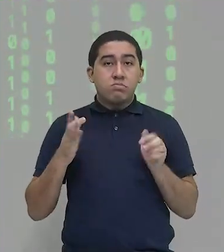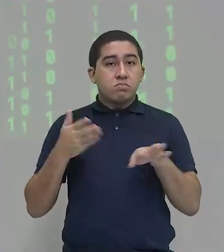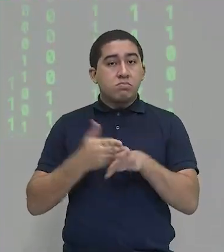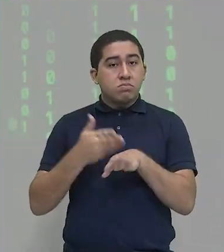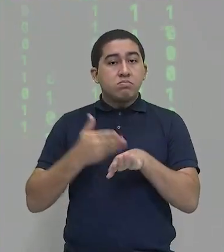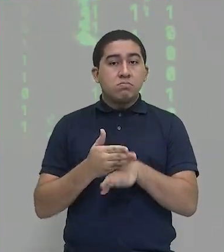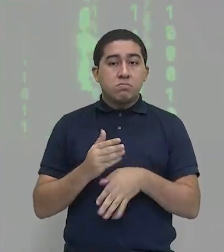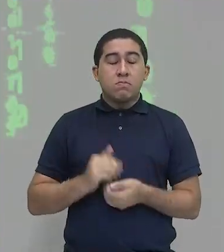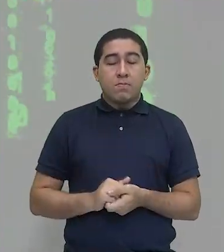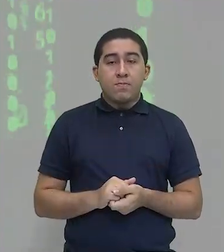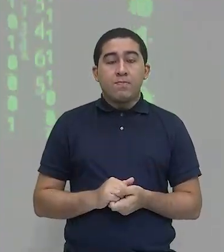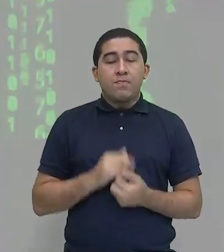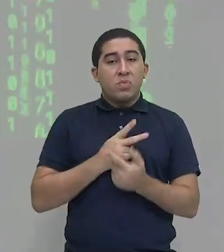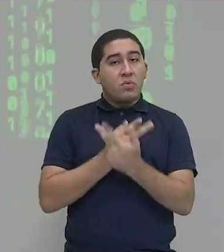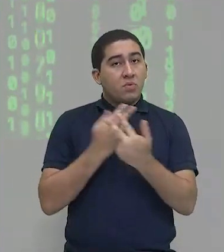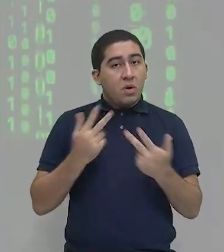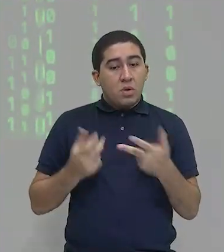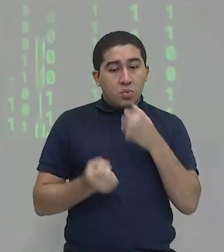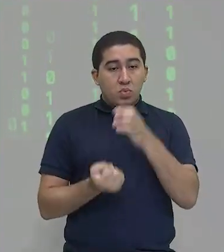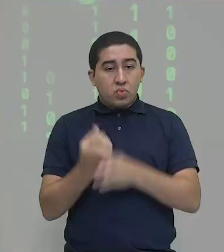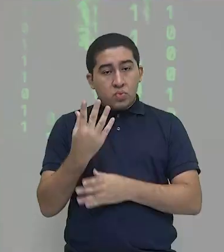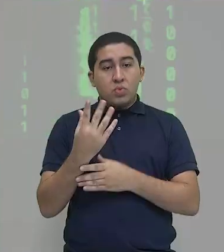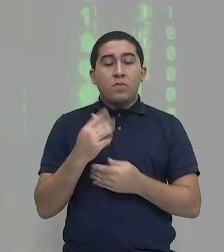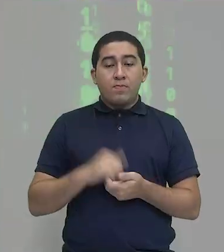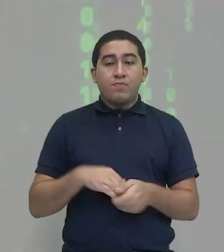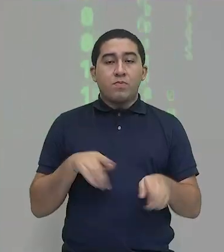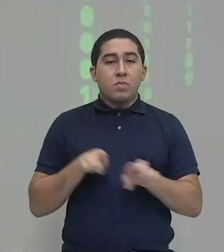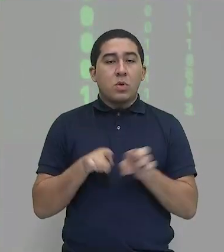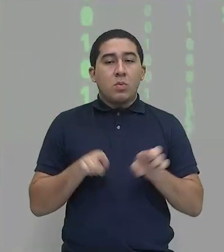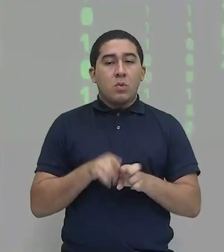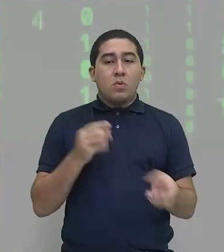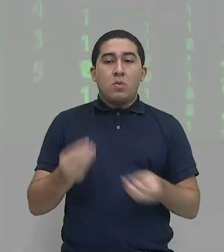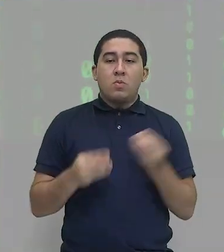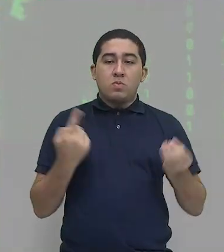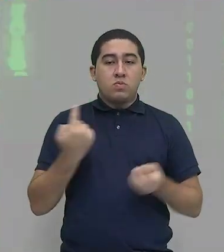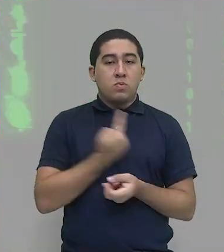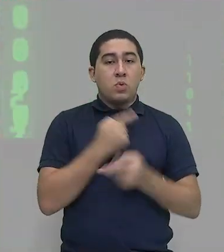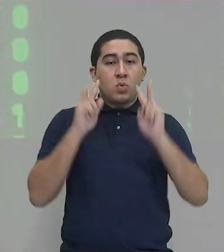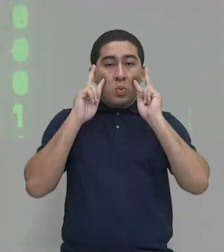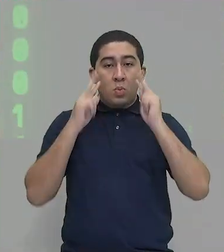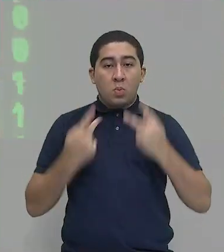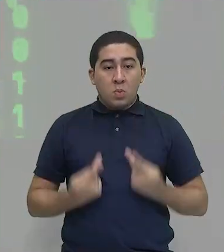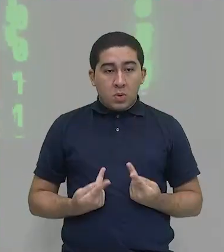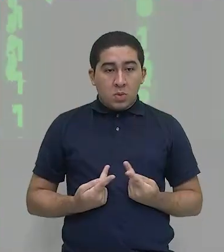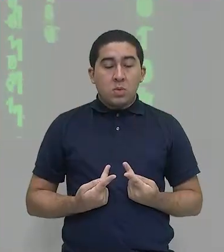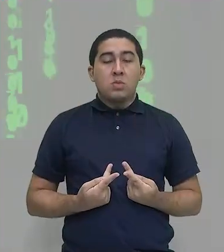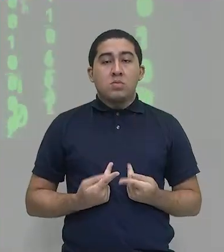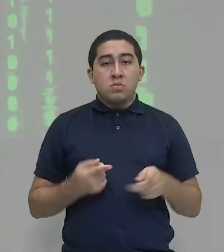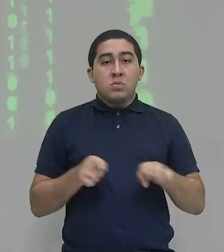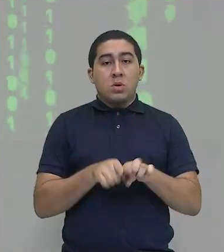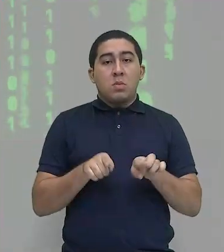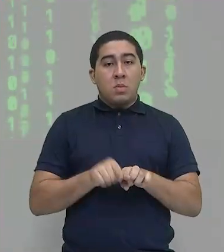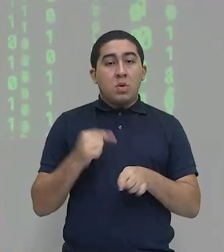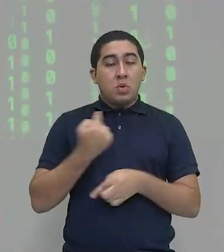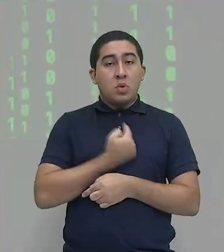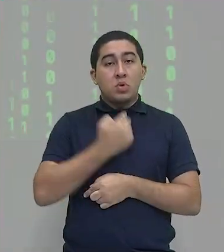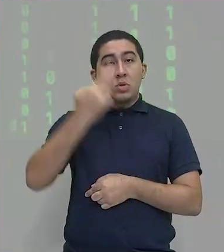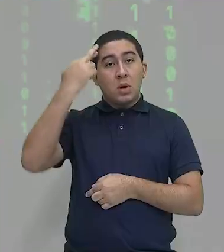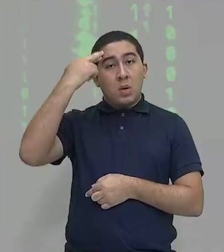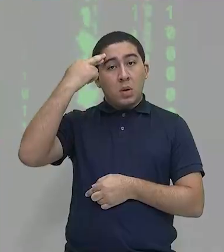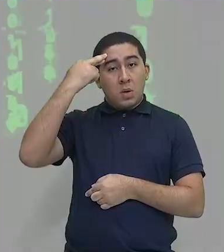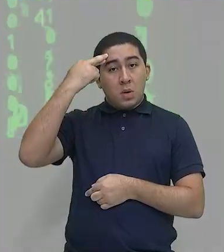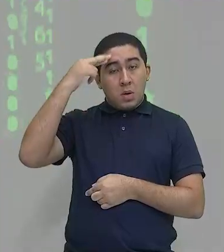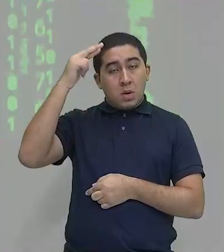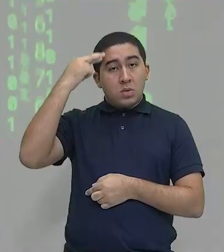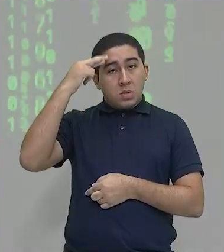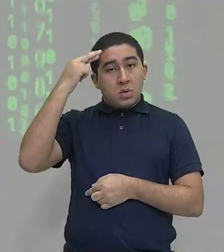né, tanta coisa surgindo. E como é que nós seres humanos, né, como é que a nossa racionalidade, como é que nós